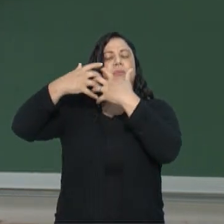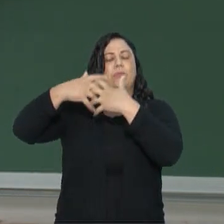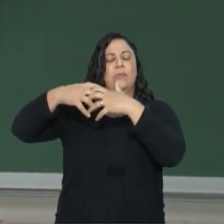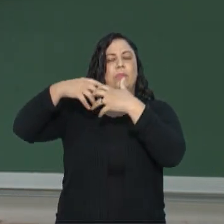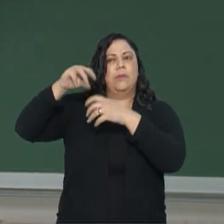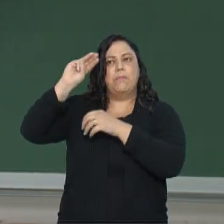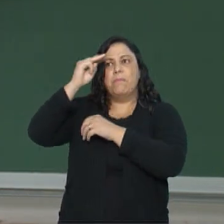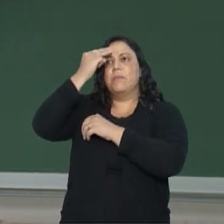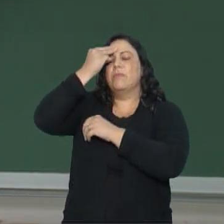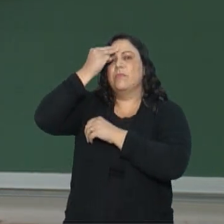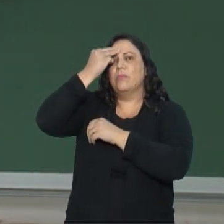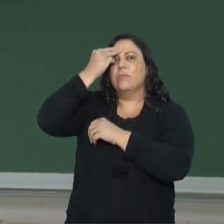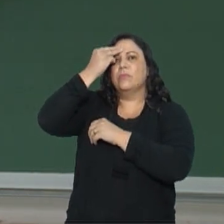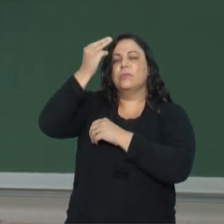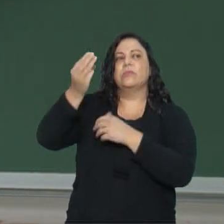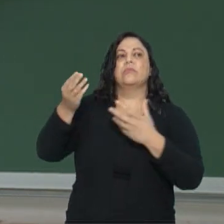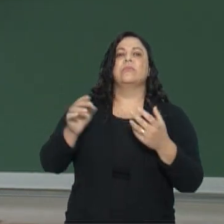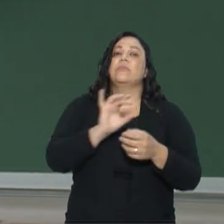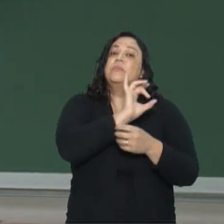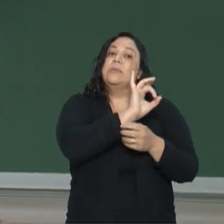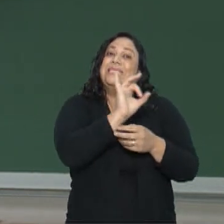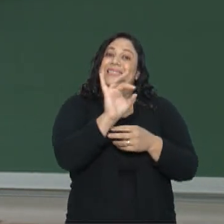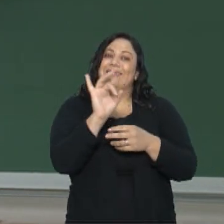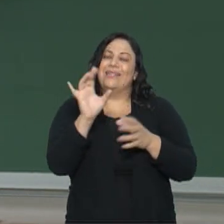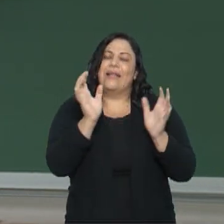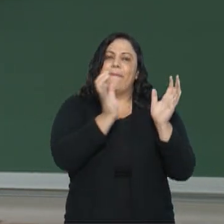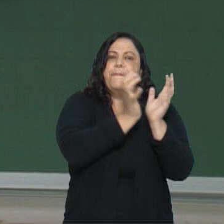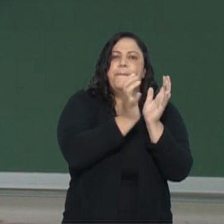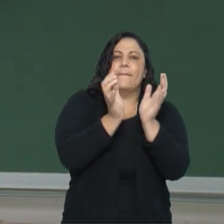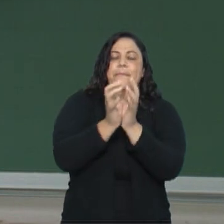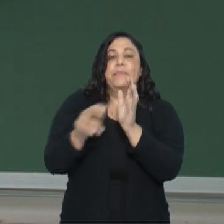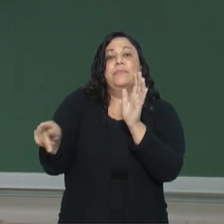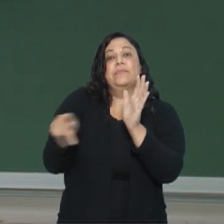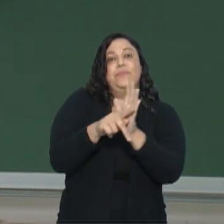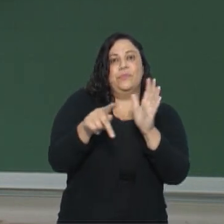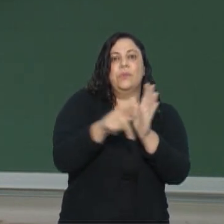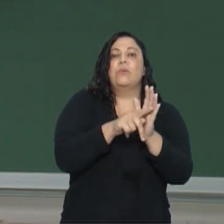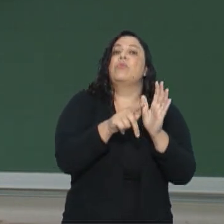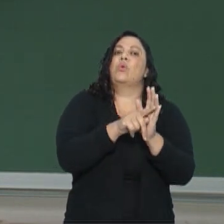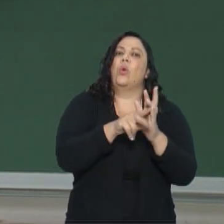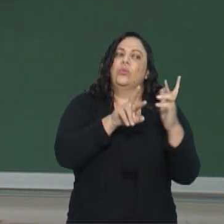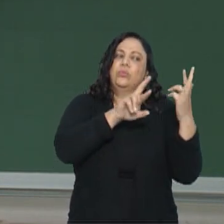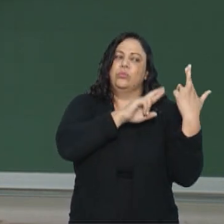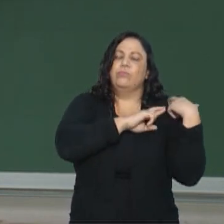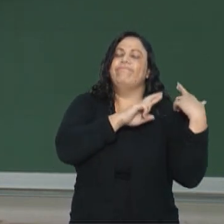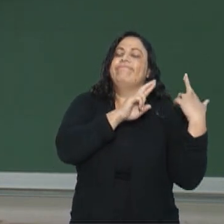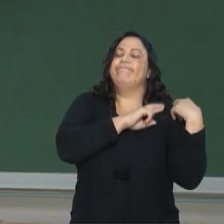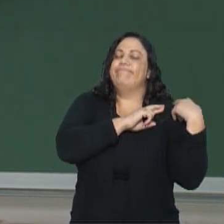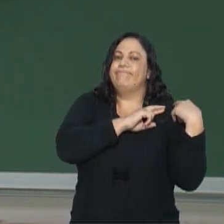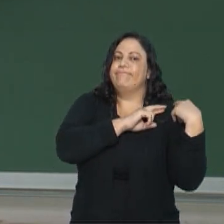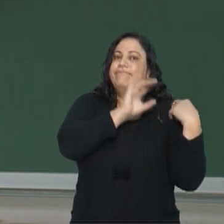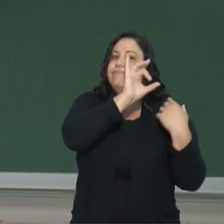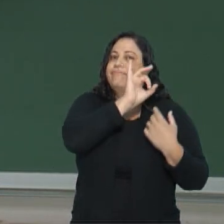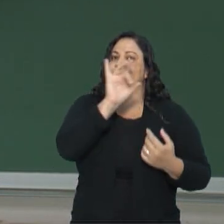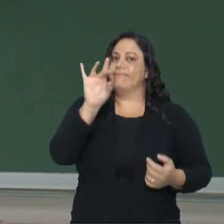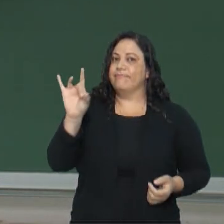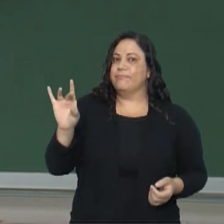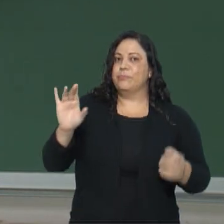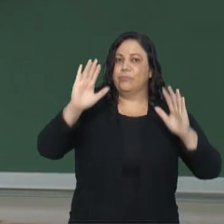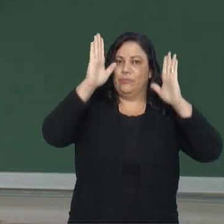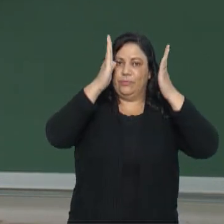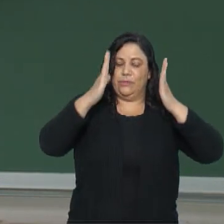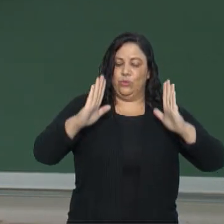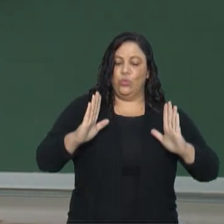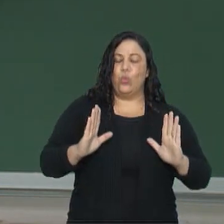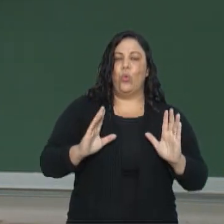nosso cérebro é responsável por uma função. No nosso cerebelo é a mesma coisa. Então pode afetar,